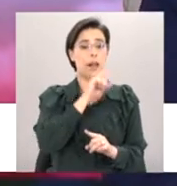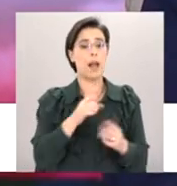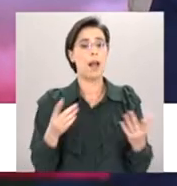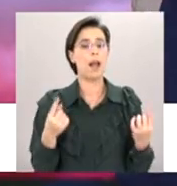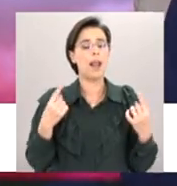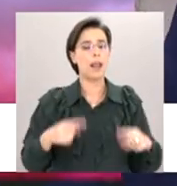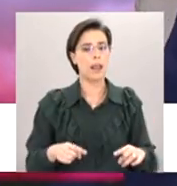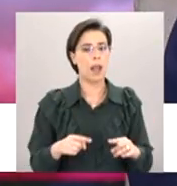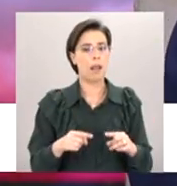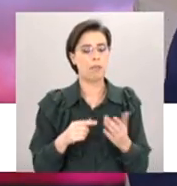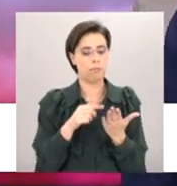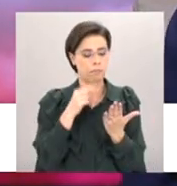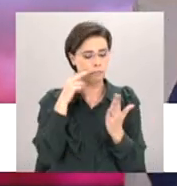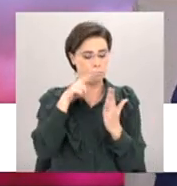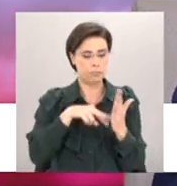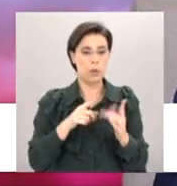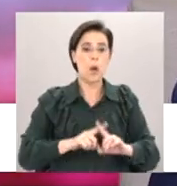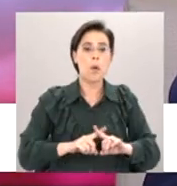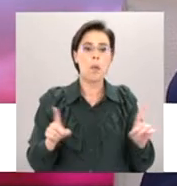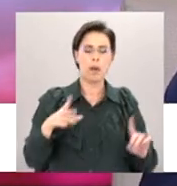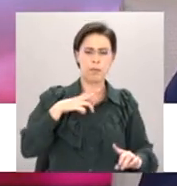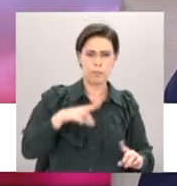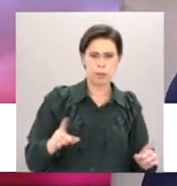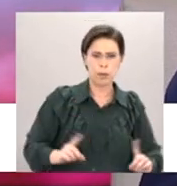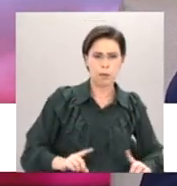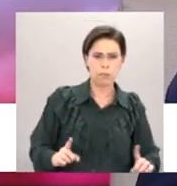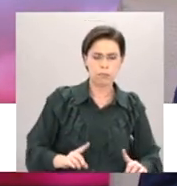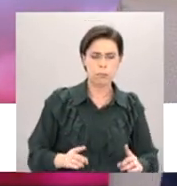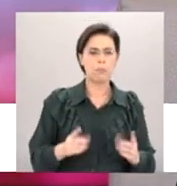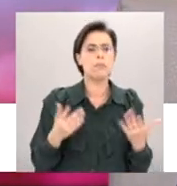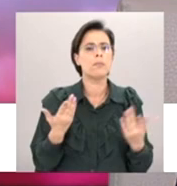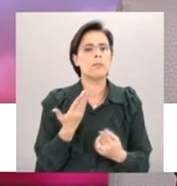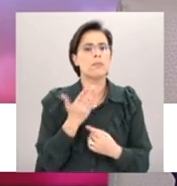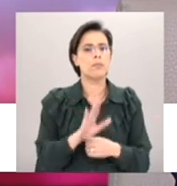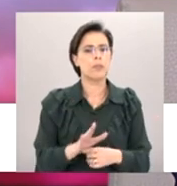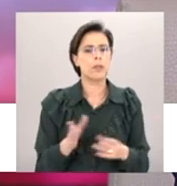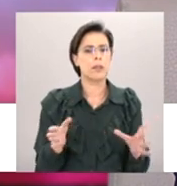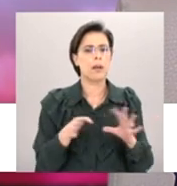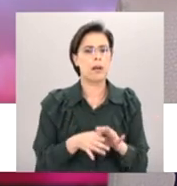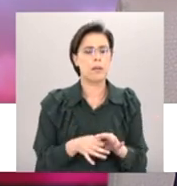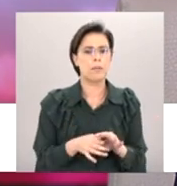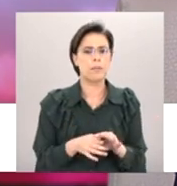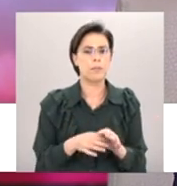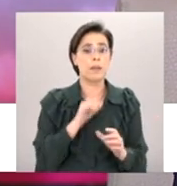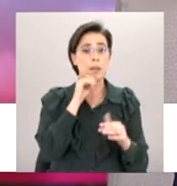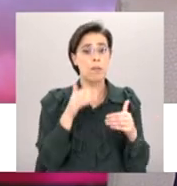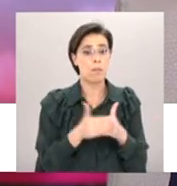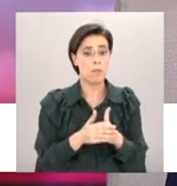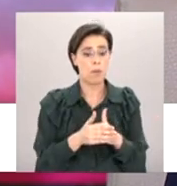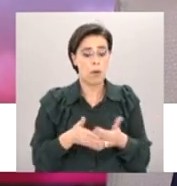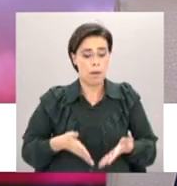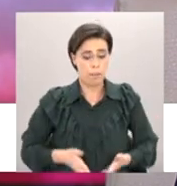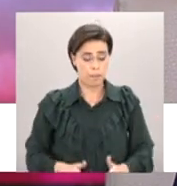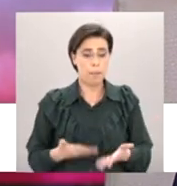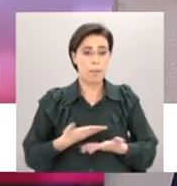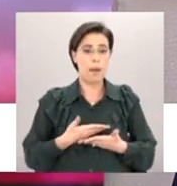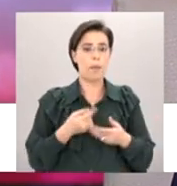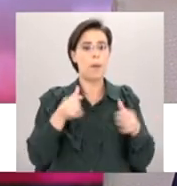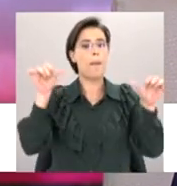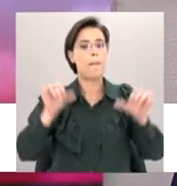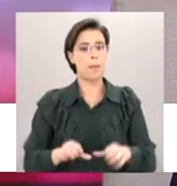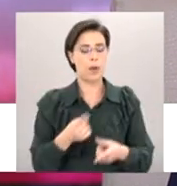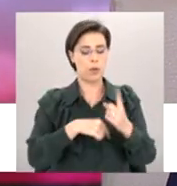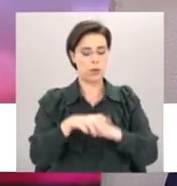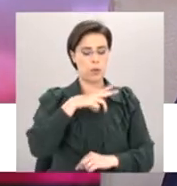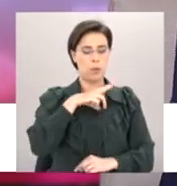Alemanha tem indicadores que não são assim tão diferentes de Portugal tem por exemplo no que diz respeito à mortalidade Neonatal indicadores um carinho